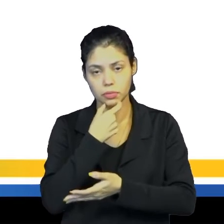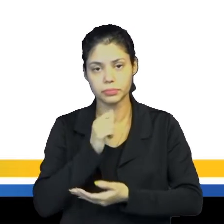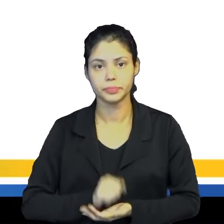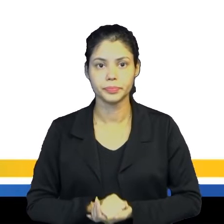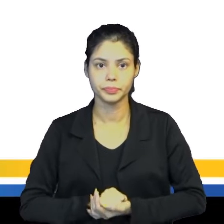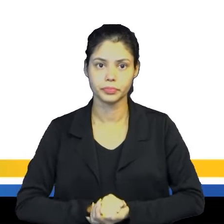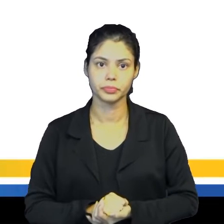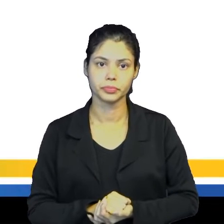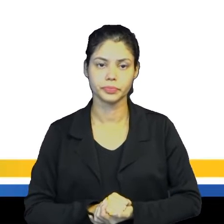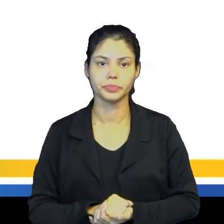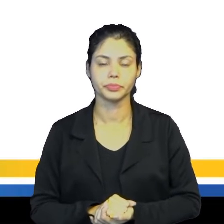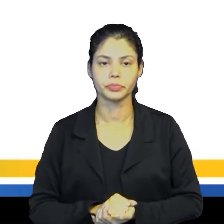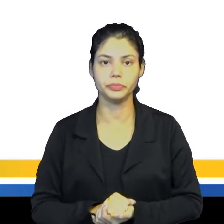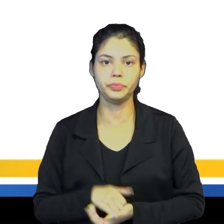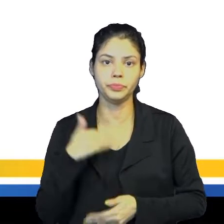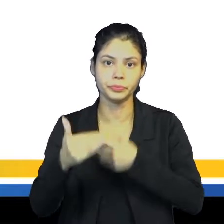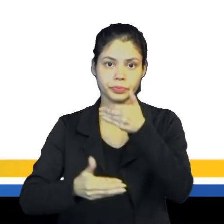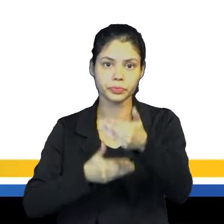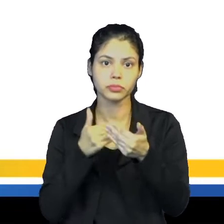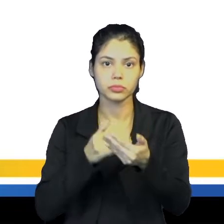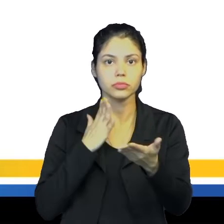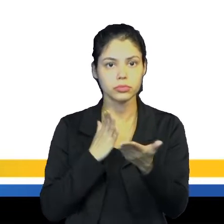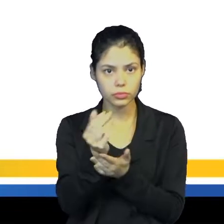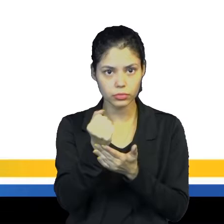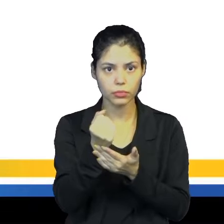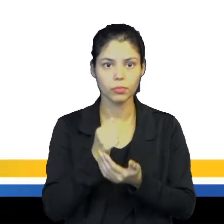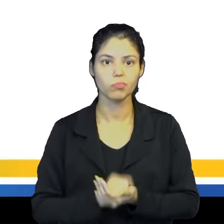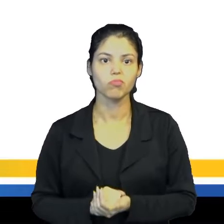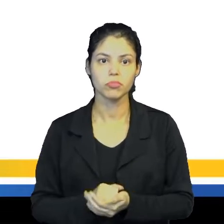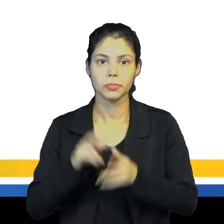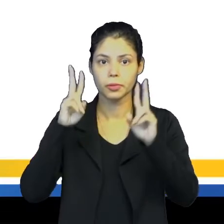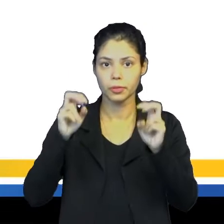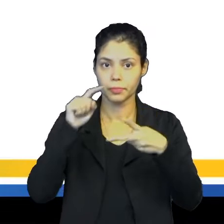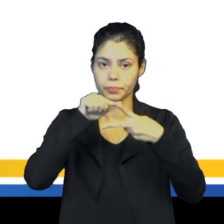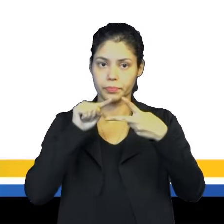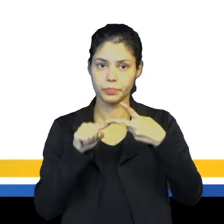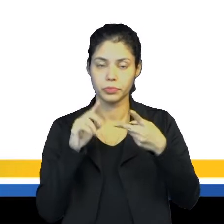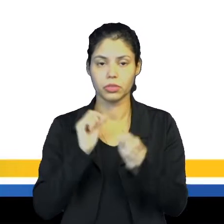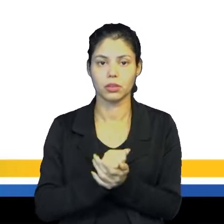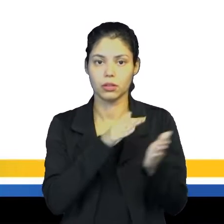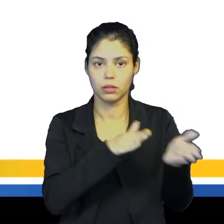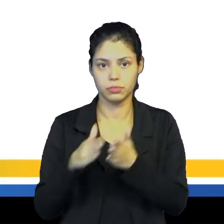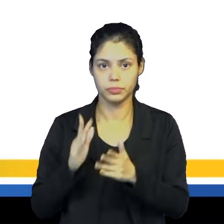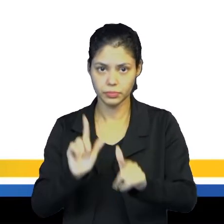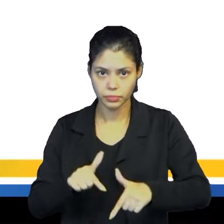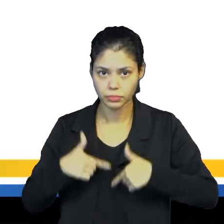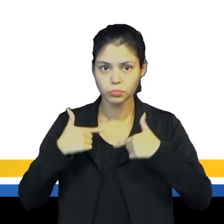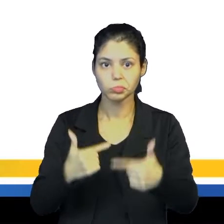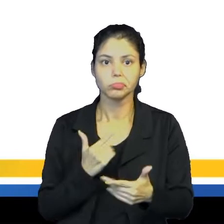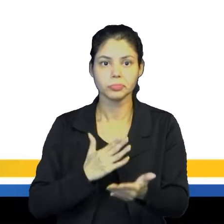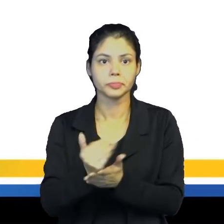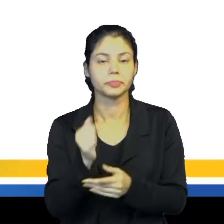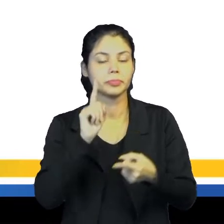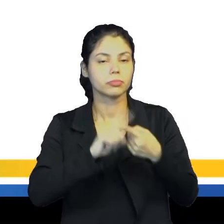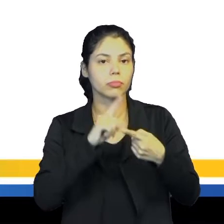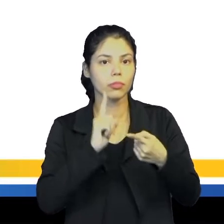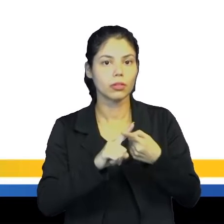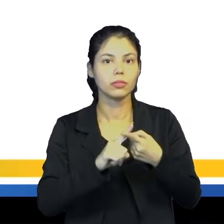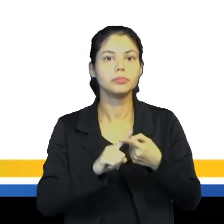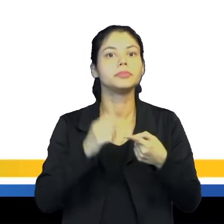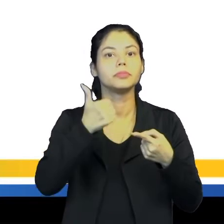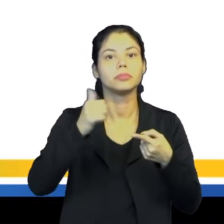Inglaterra. Os processos de independência. Temos duas fases nas lutas pela independência. Na primeira fase,